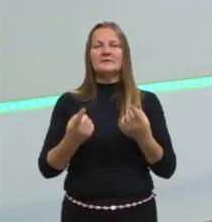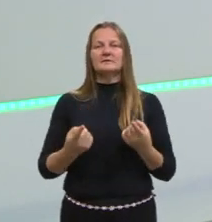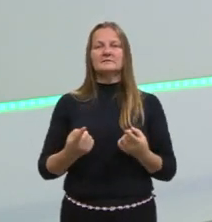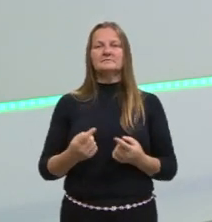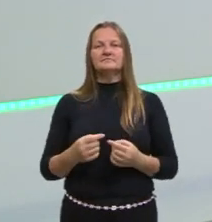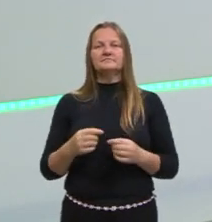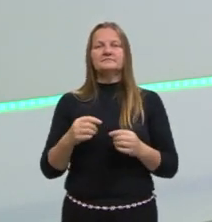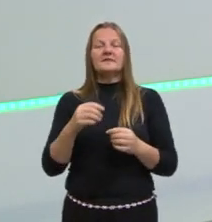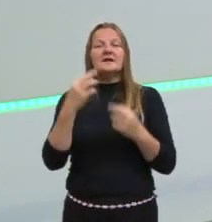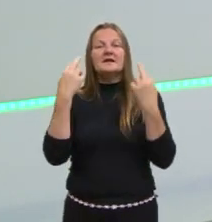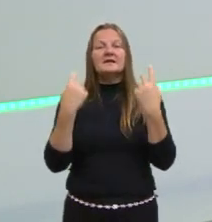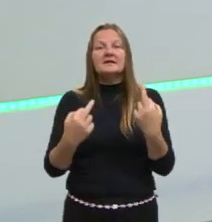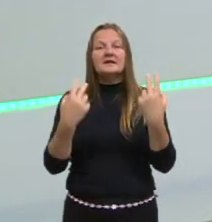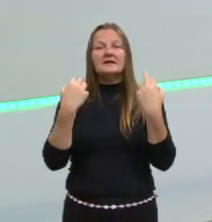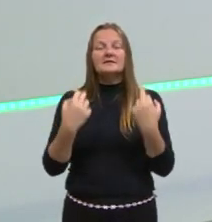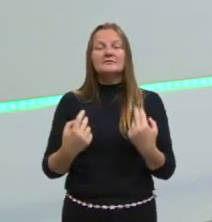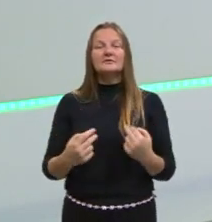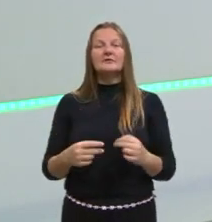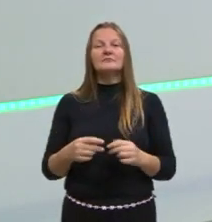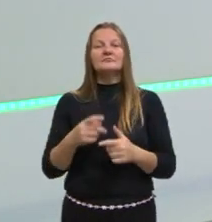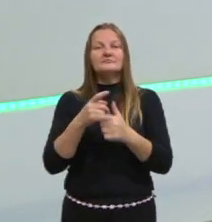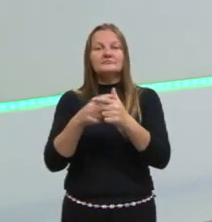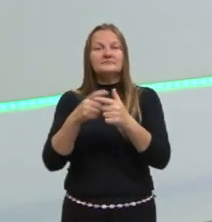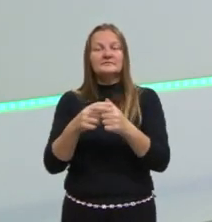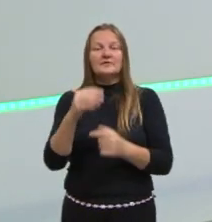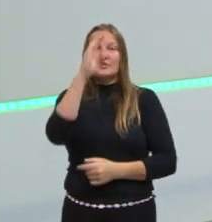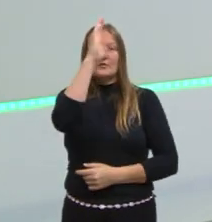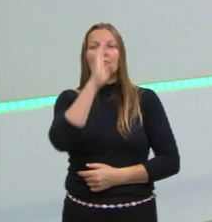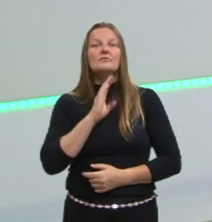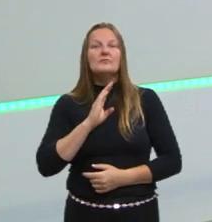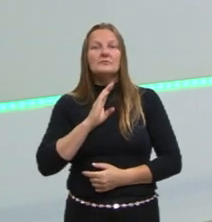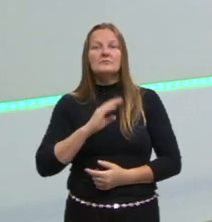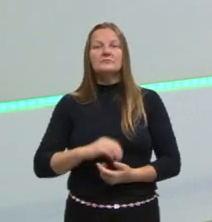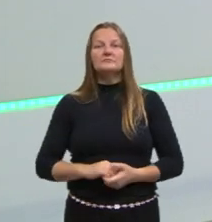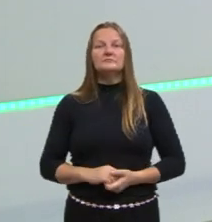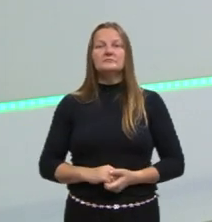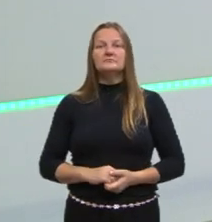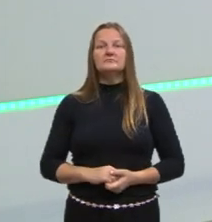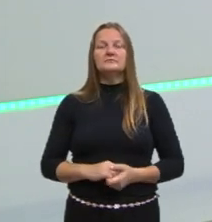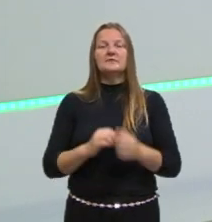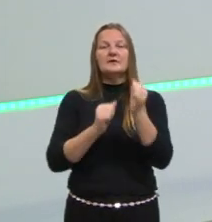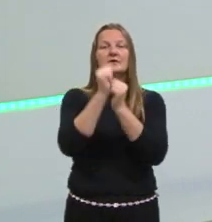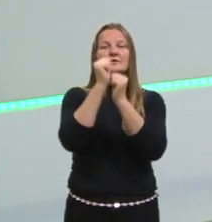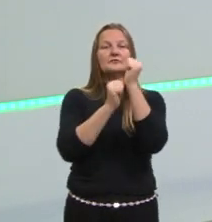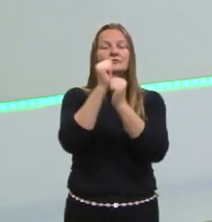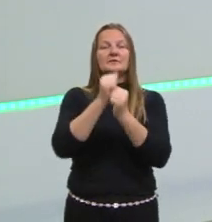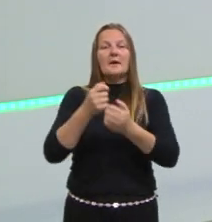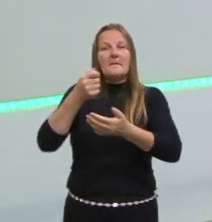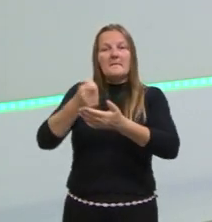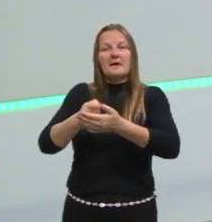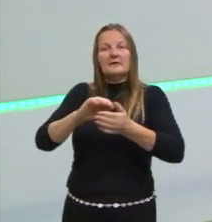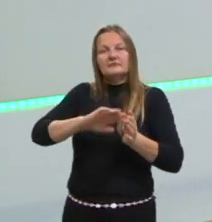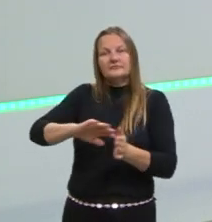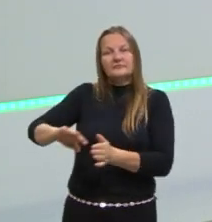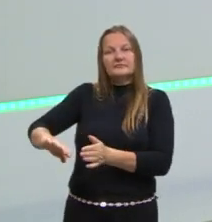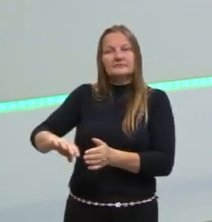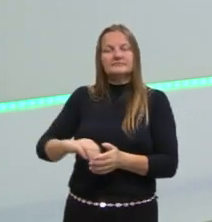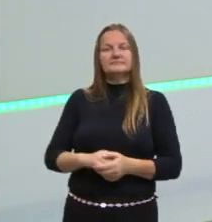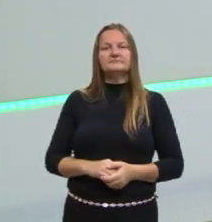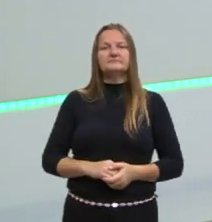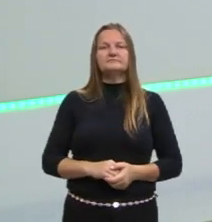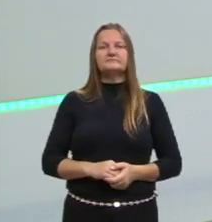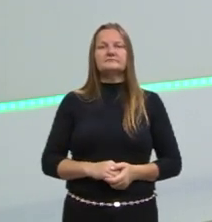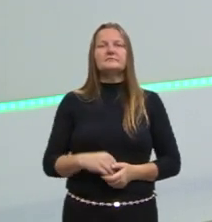pego isso que é um resíduo que é um problema que é de graça né Porque a indústria muitas vezes tem que pagar para ser tirado e